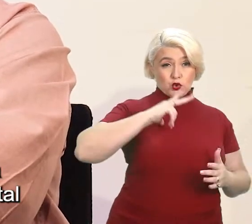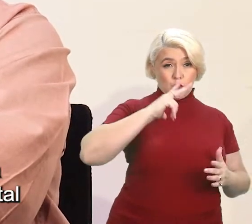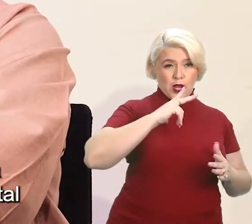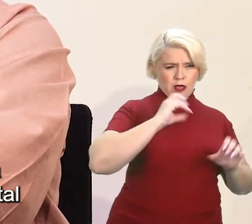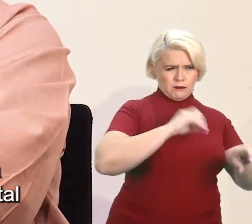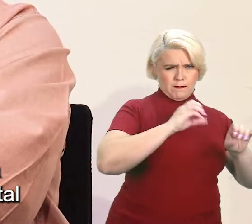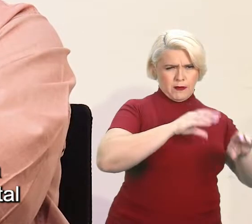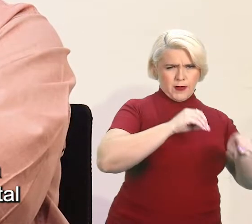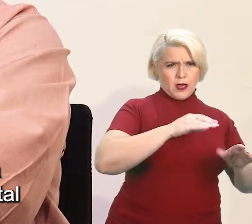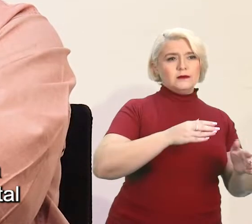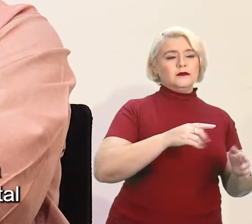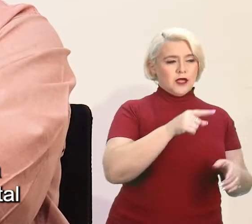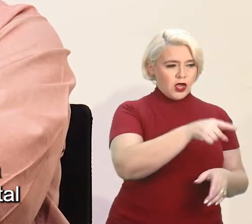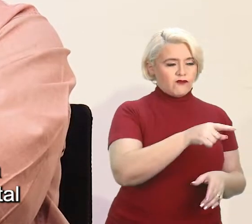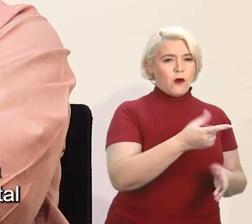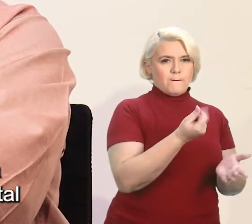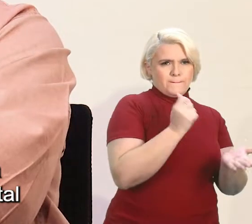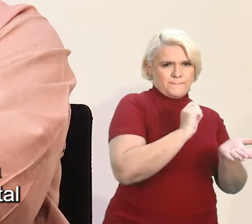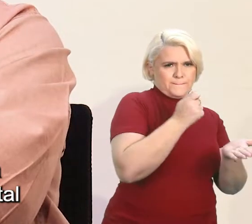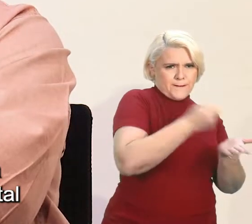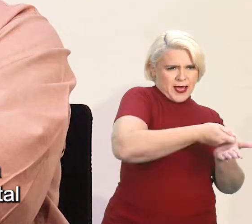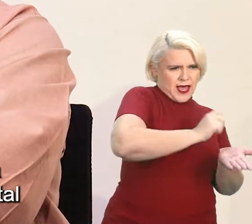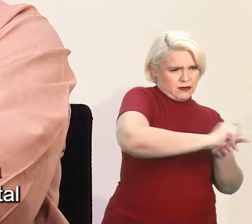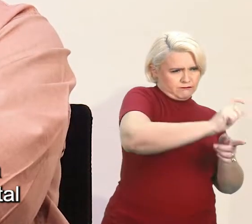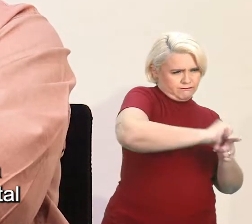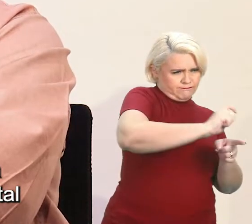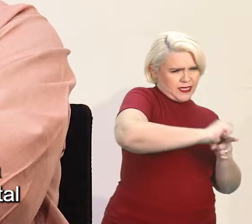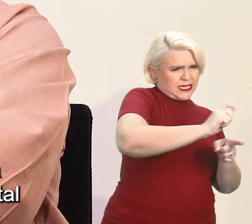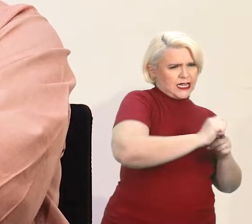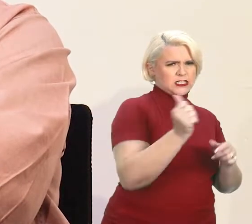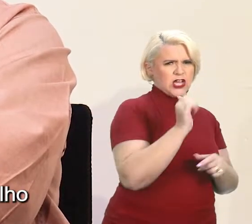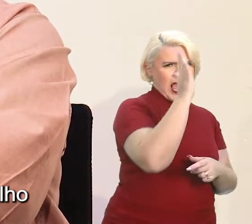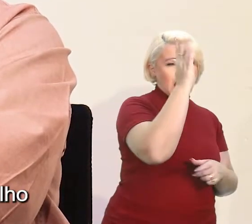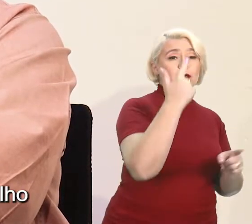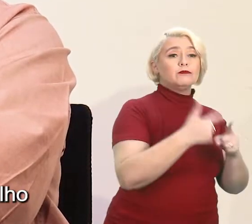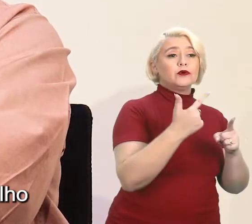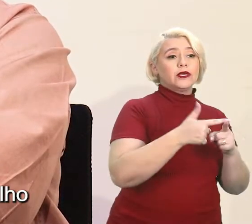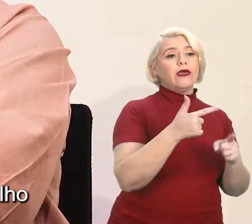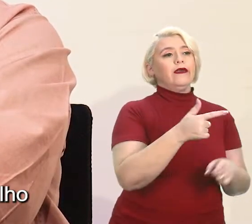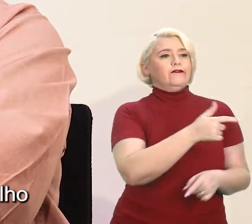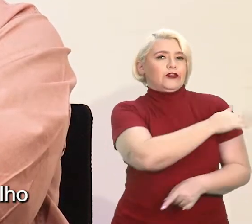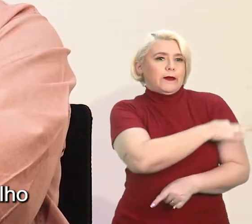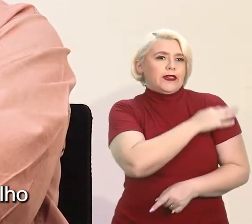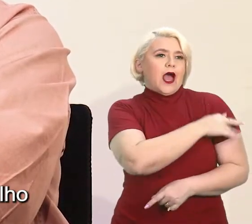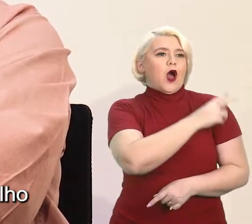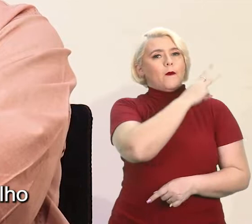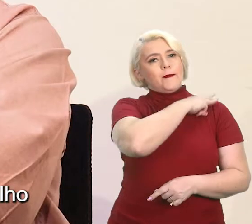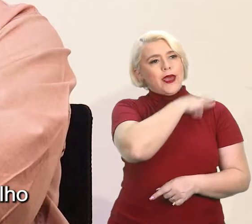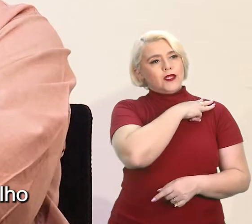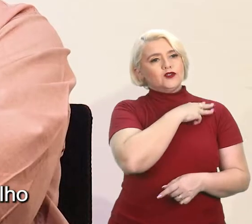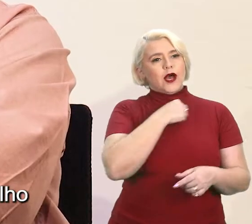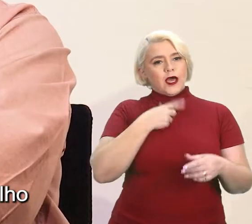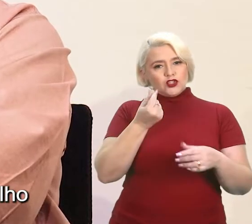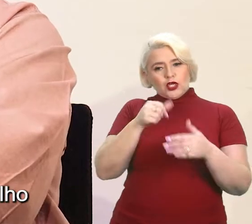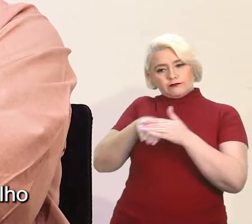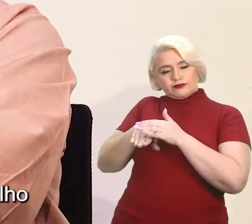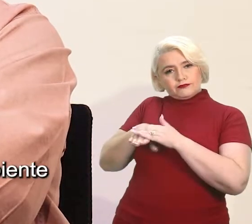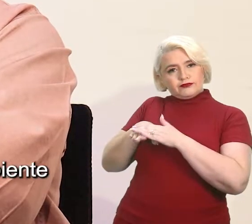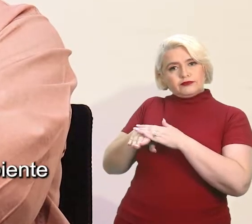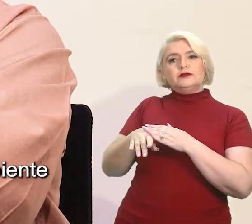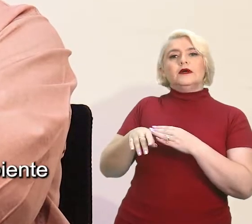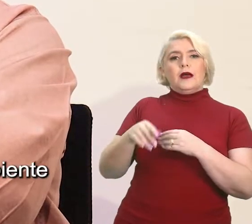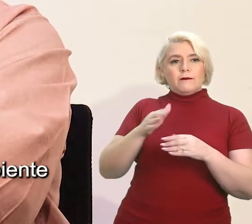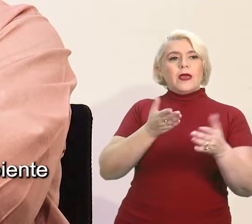vou investir agora no ensino médio e no ensino fundamental para poupar na universidade, porque o